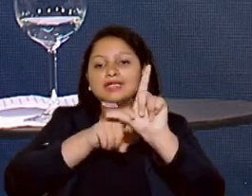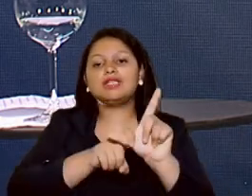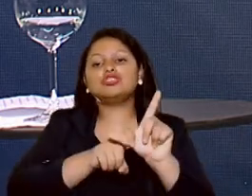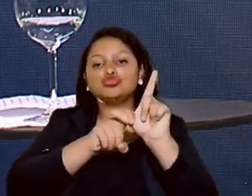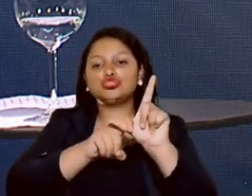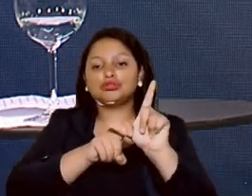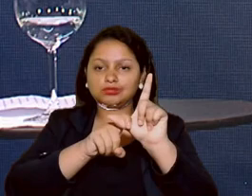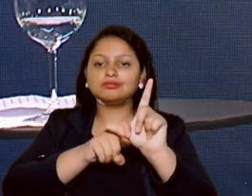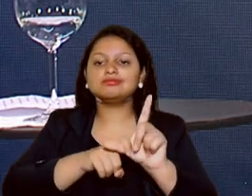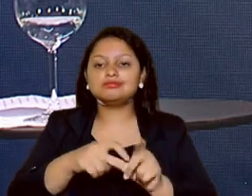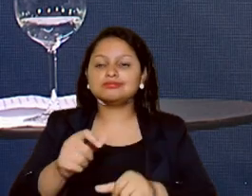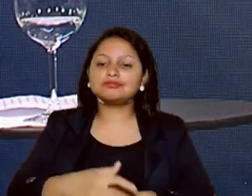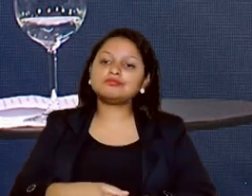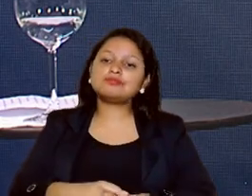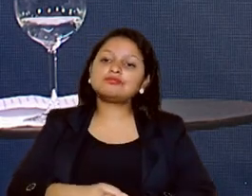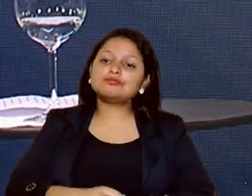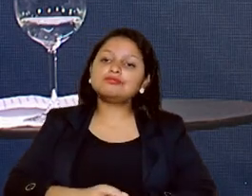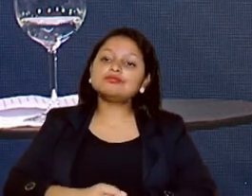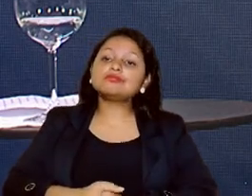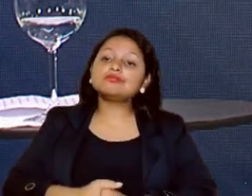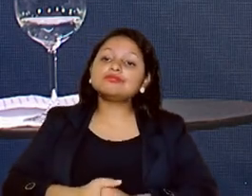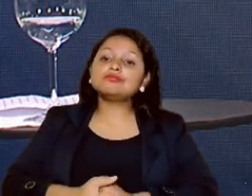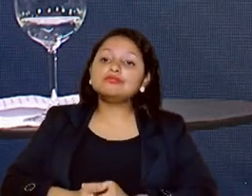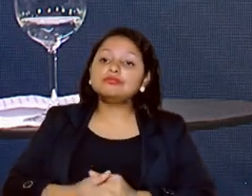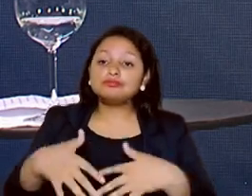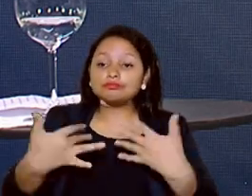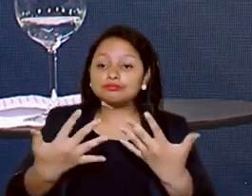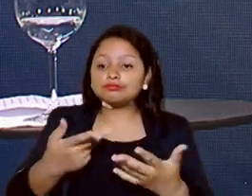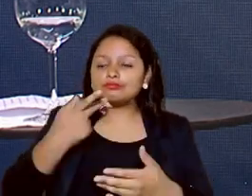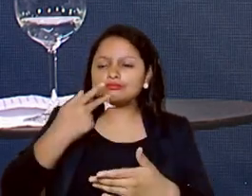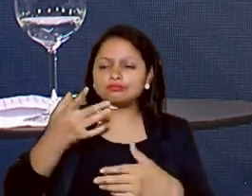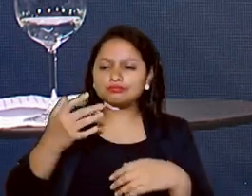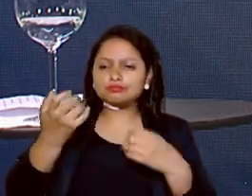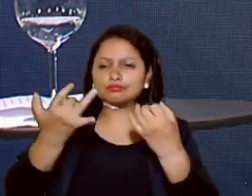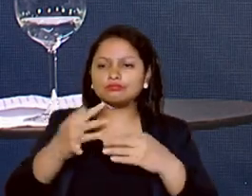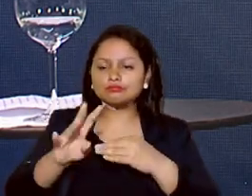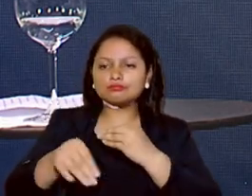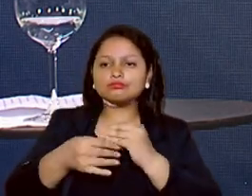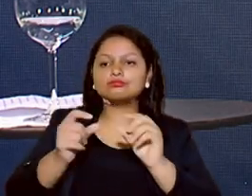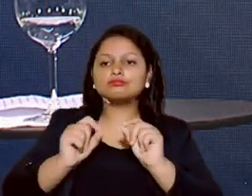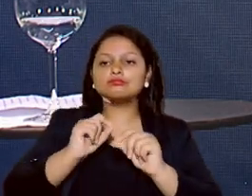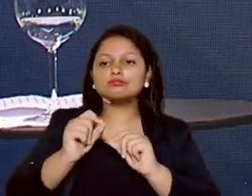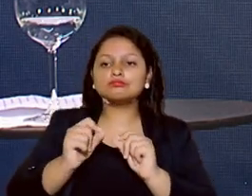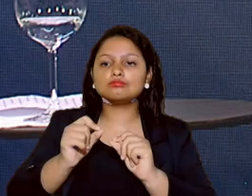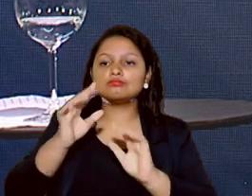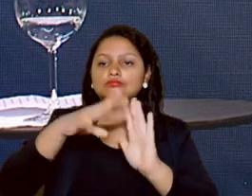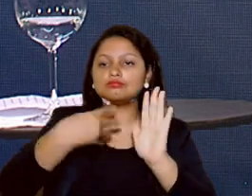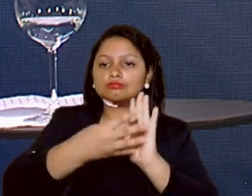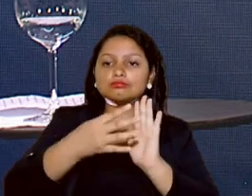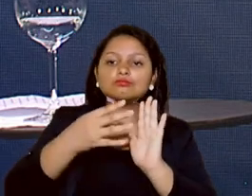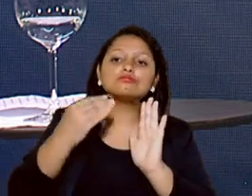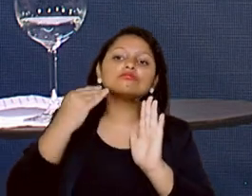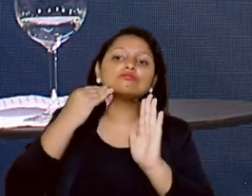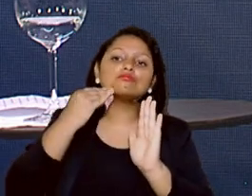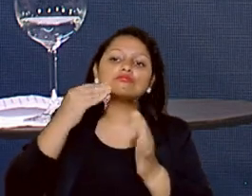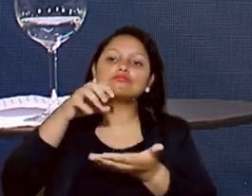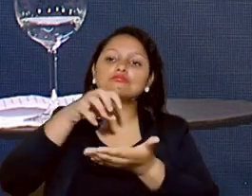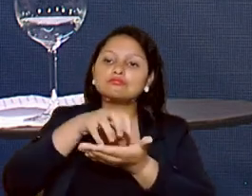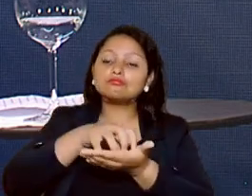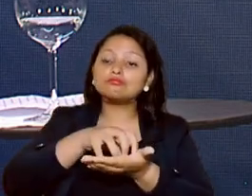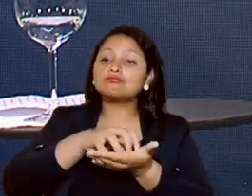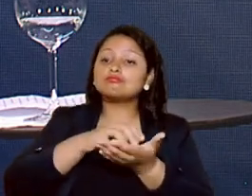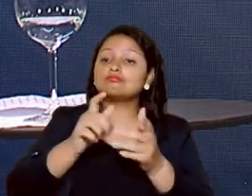e eu queria fazer um comentário agenda do Banco Central é uma das mais